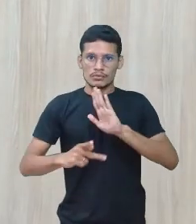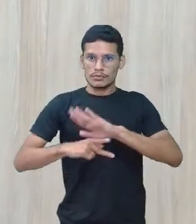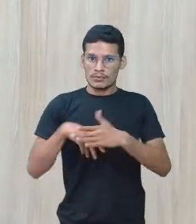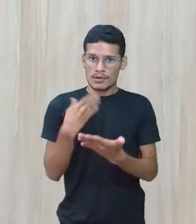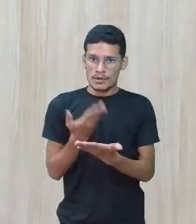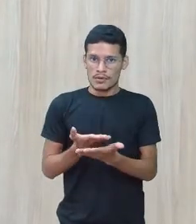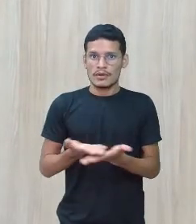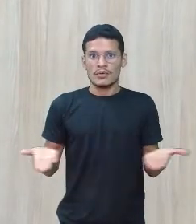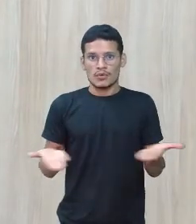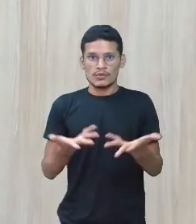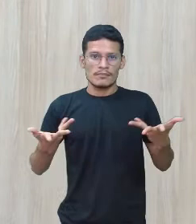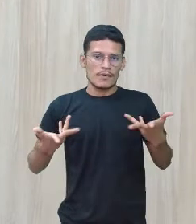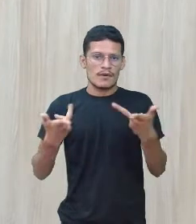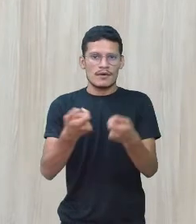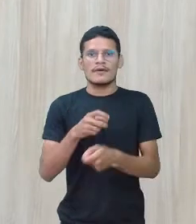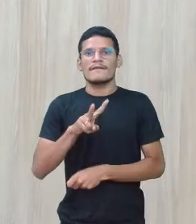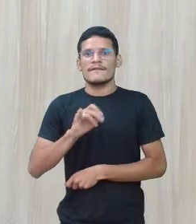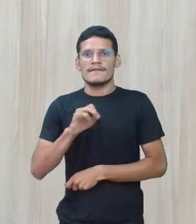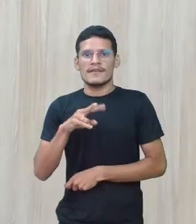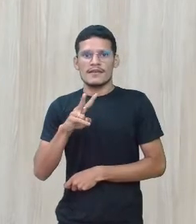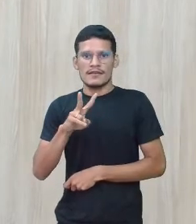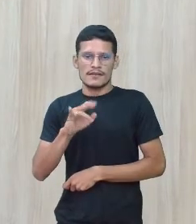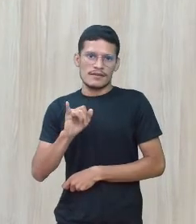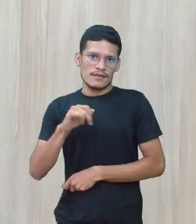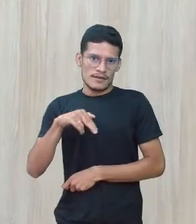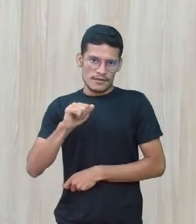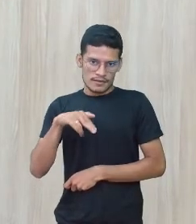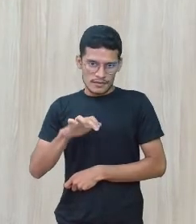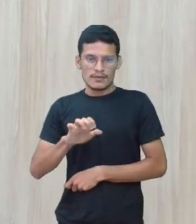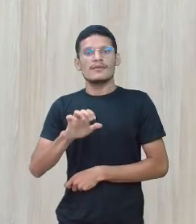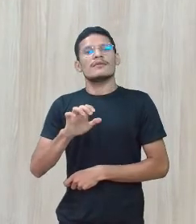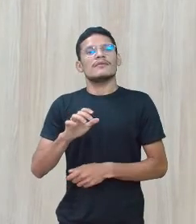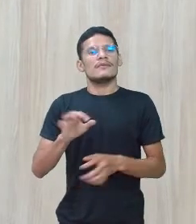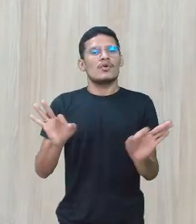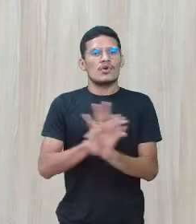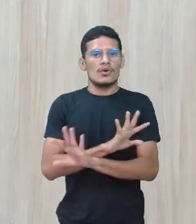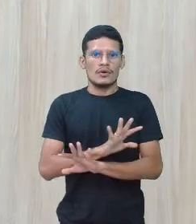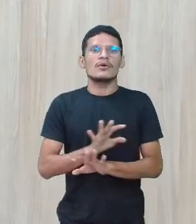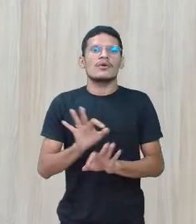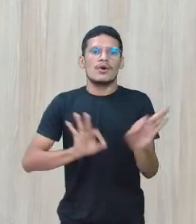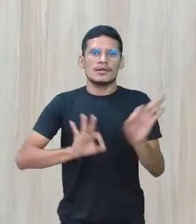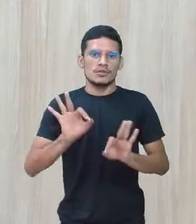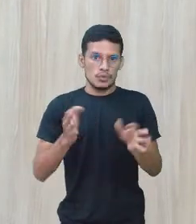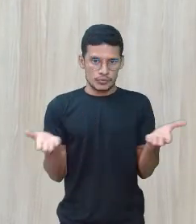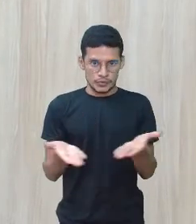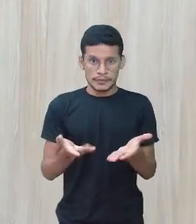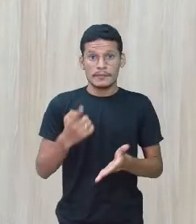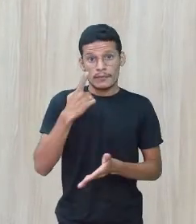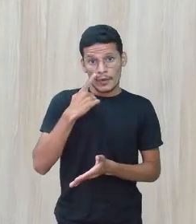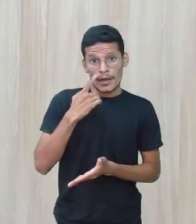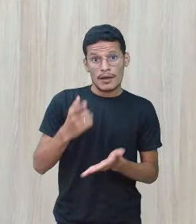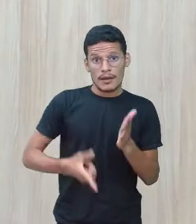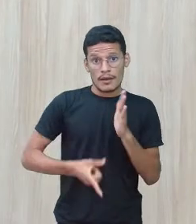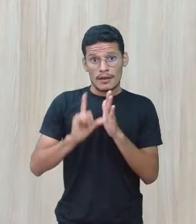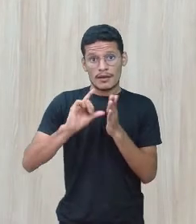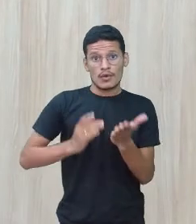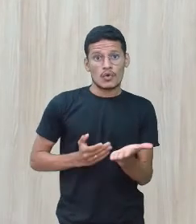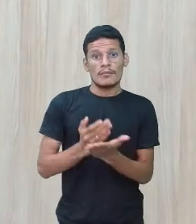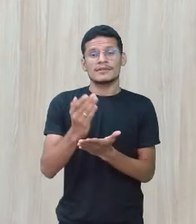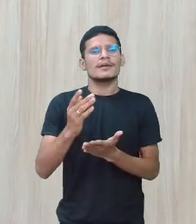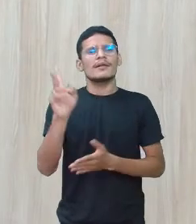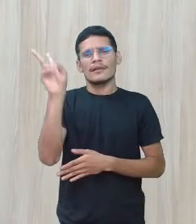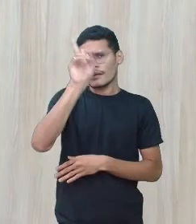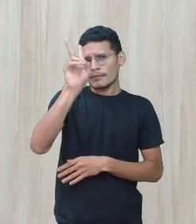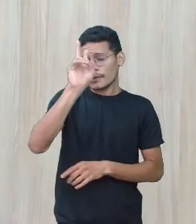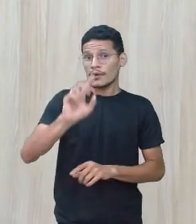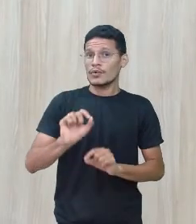que a professora Viviane preparou hoje, tá certo? Então, antes da gente começar, gostaria de lembrá-los